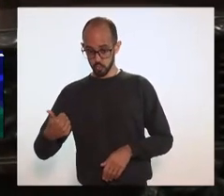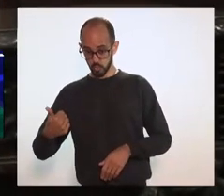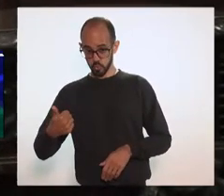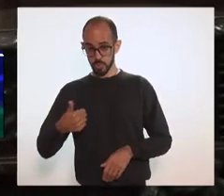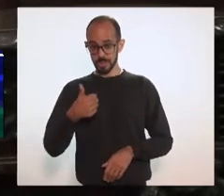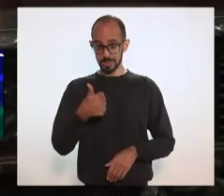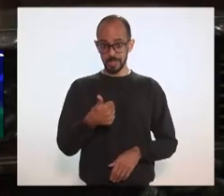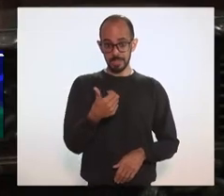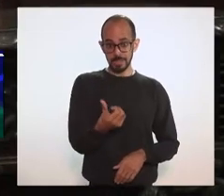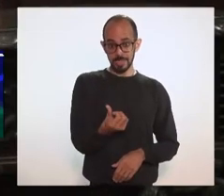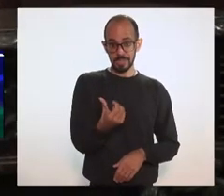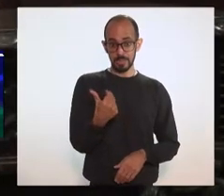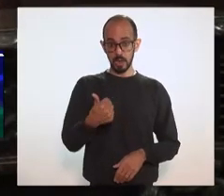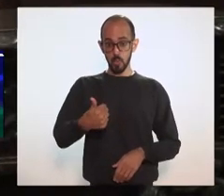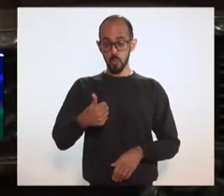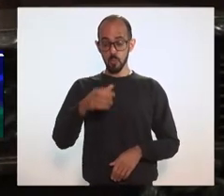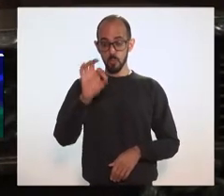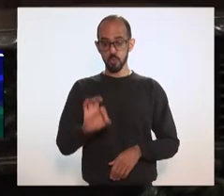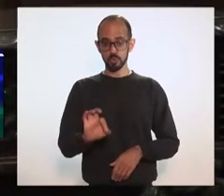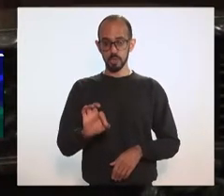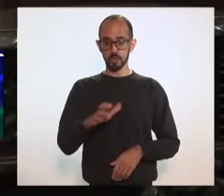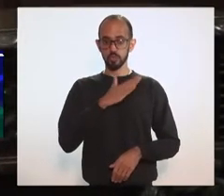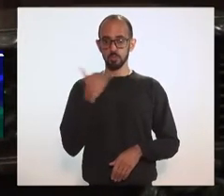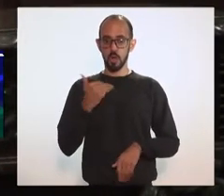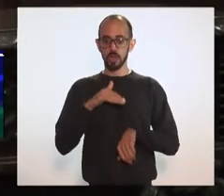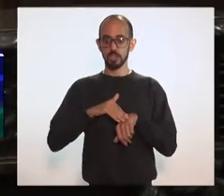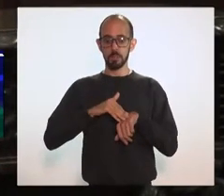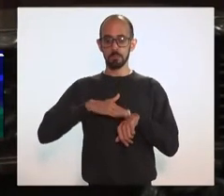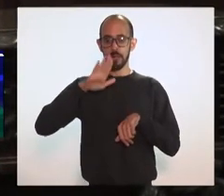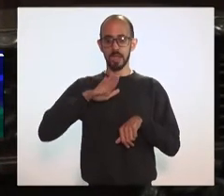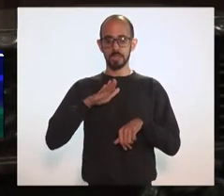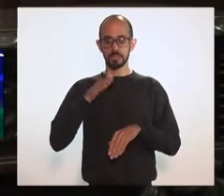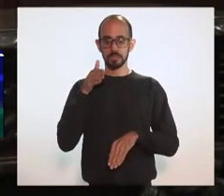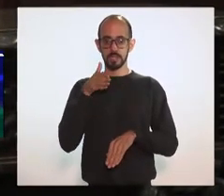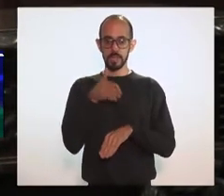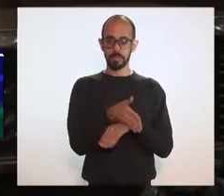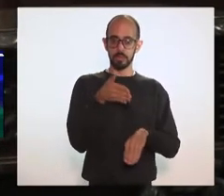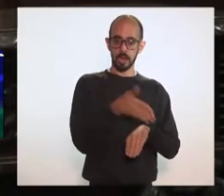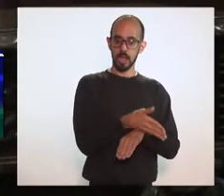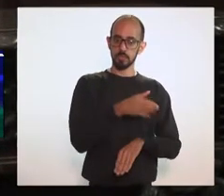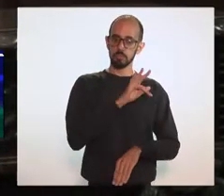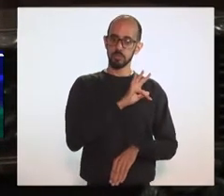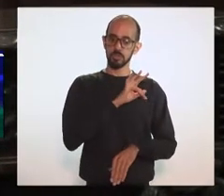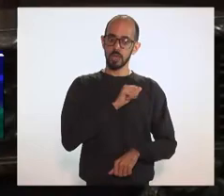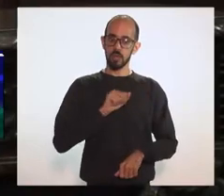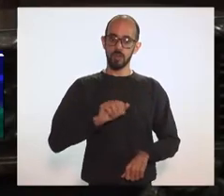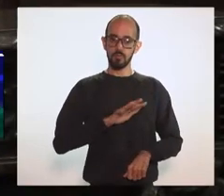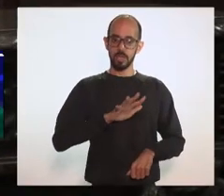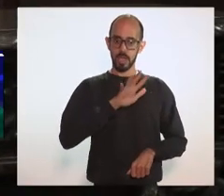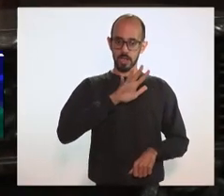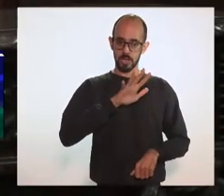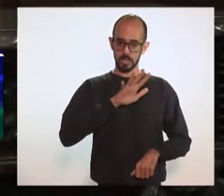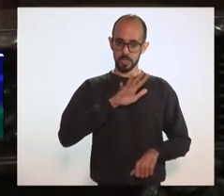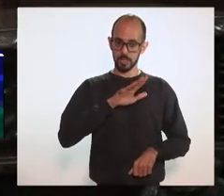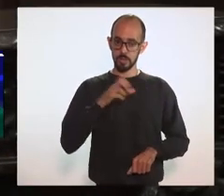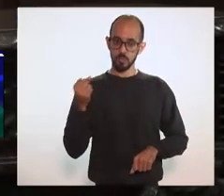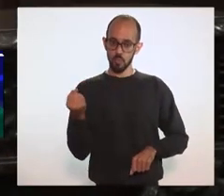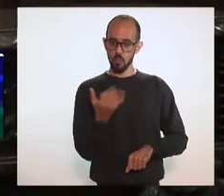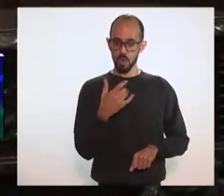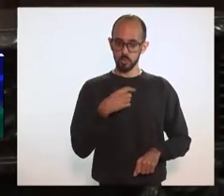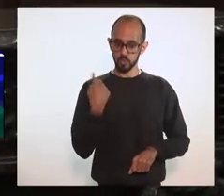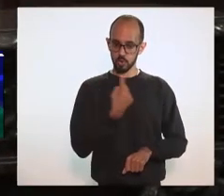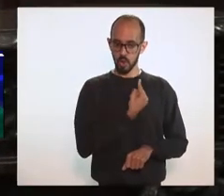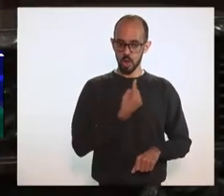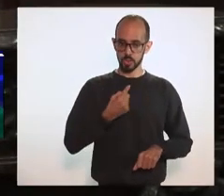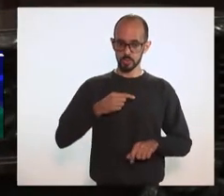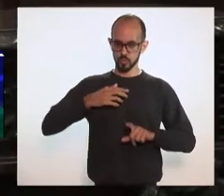161% de mortes em operações policiais. Então, quando a gente falava aqui, usava esse